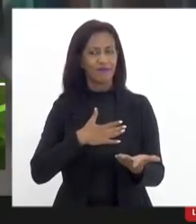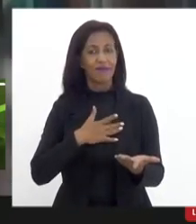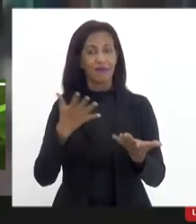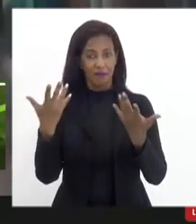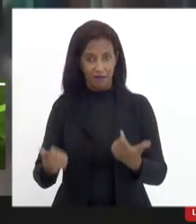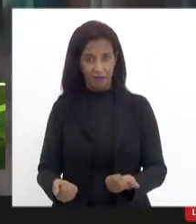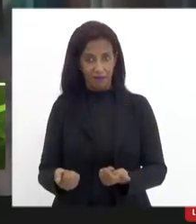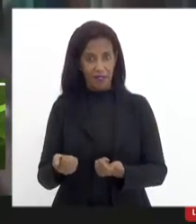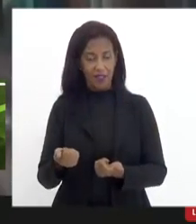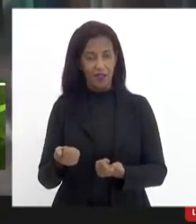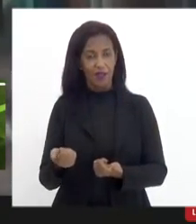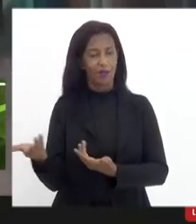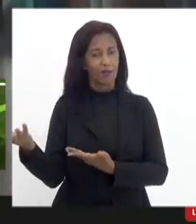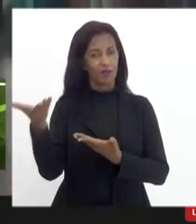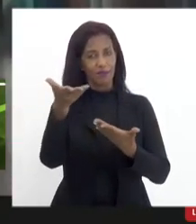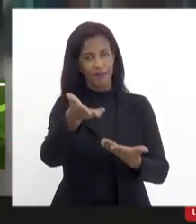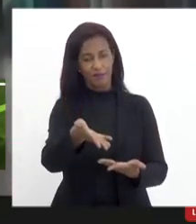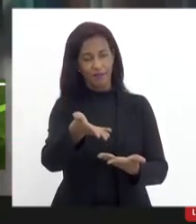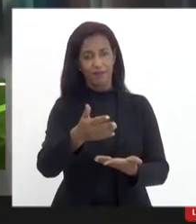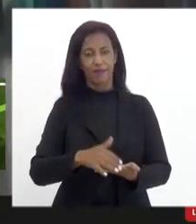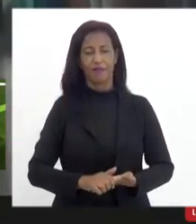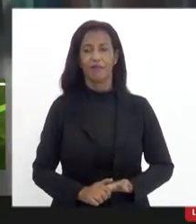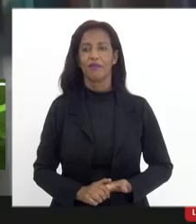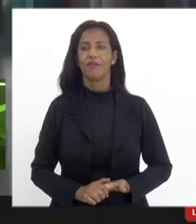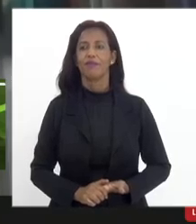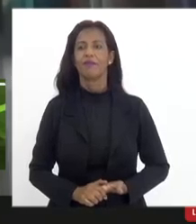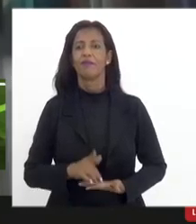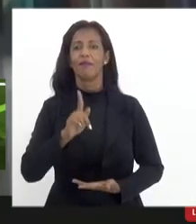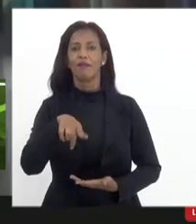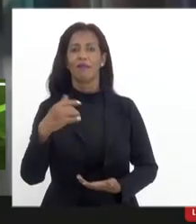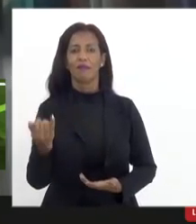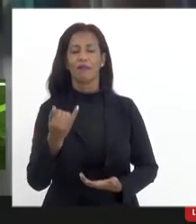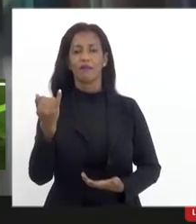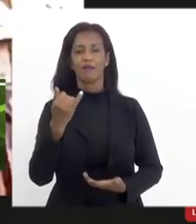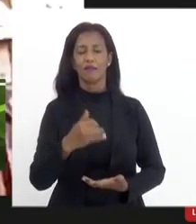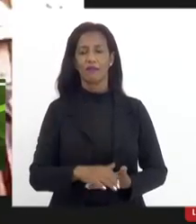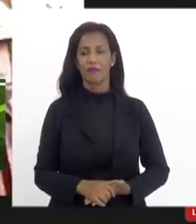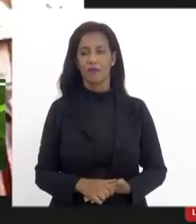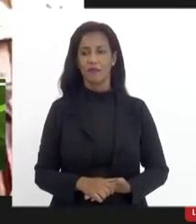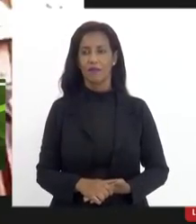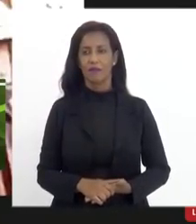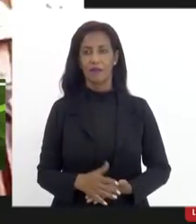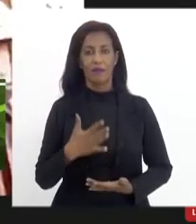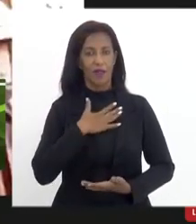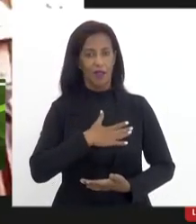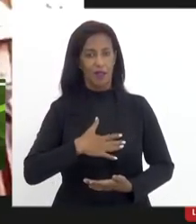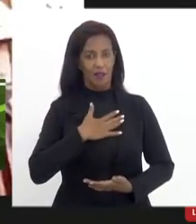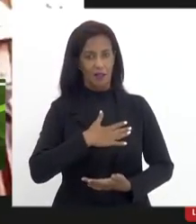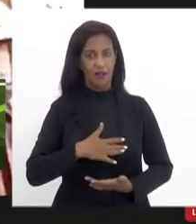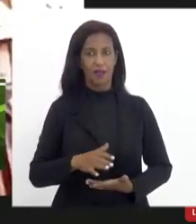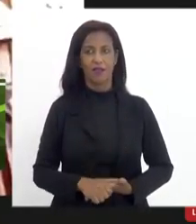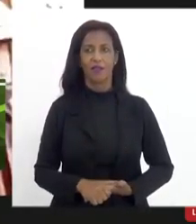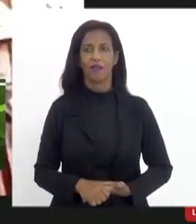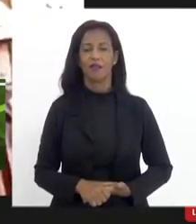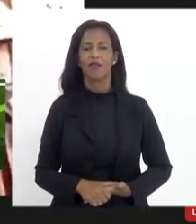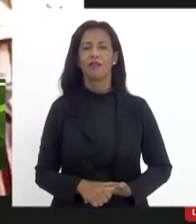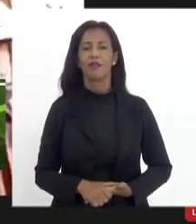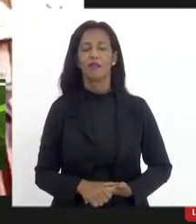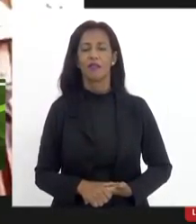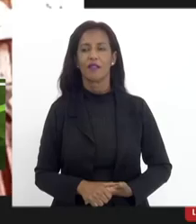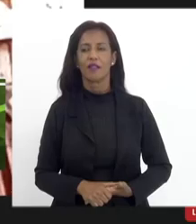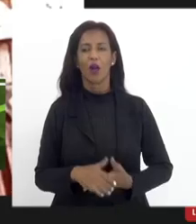ouvir. Passo a palavra para as suas considerações. É importante. Tá, muito obrigado. É um prazer para nós estar aqui